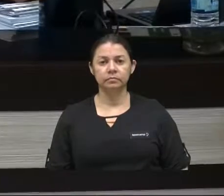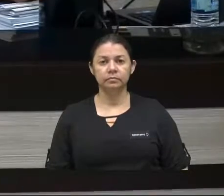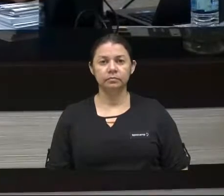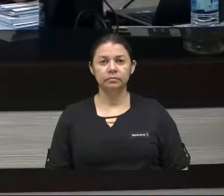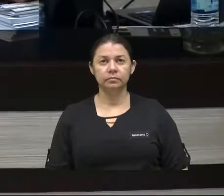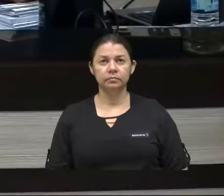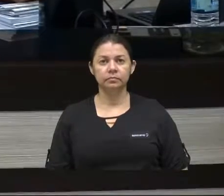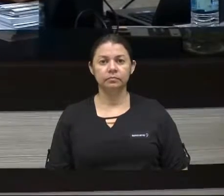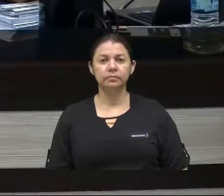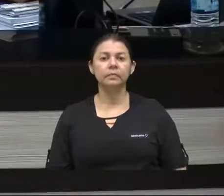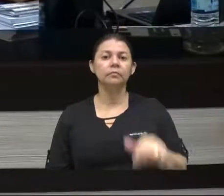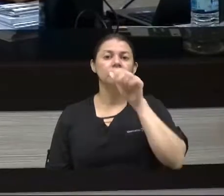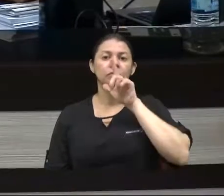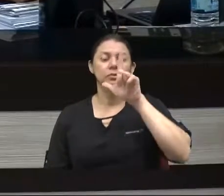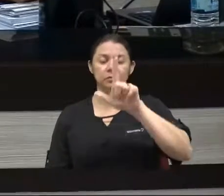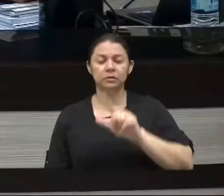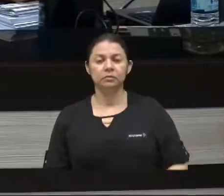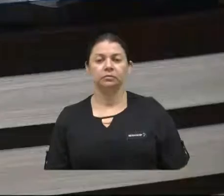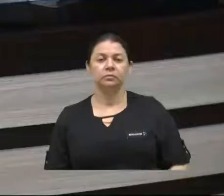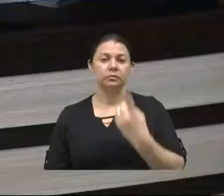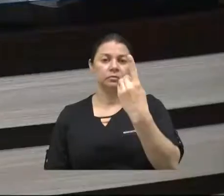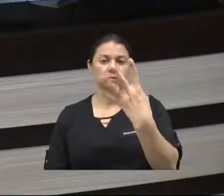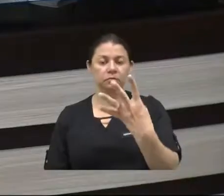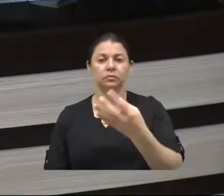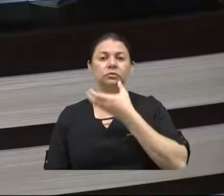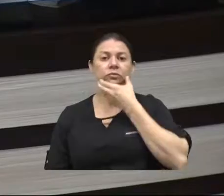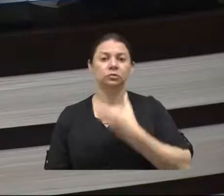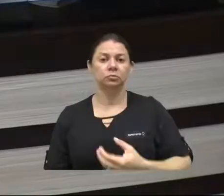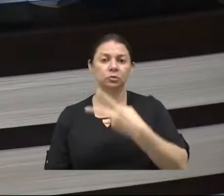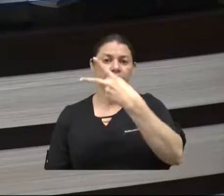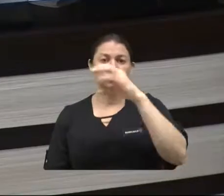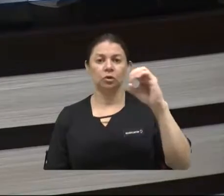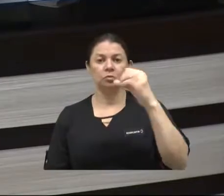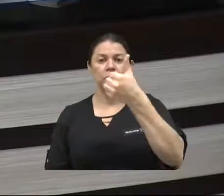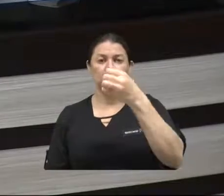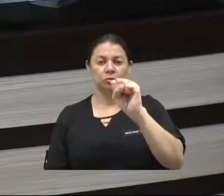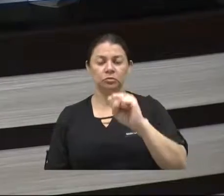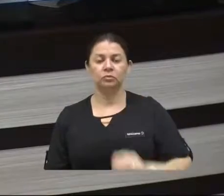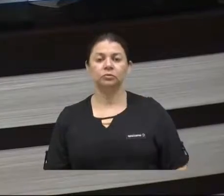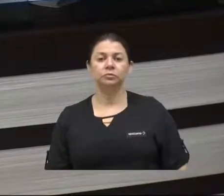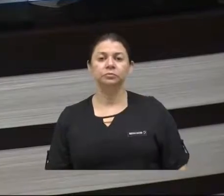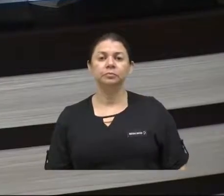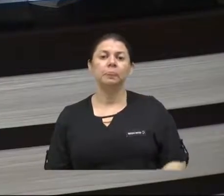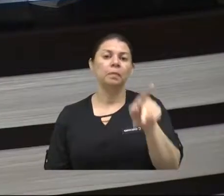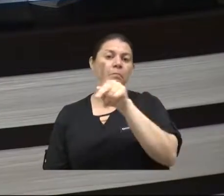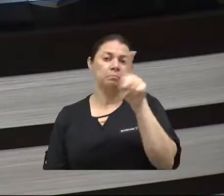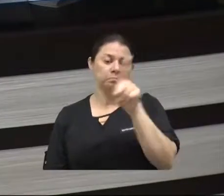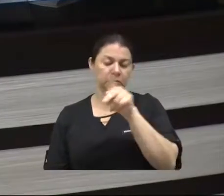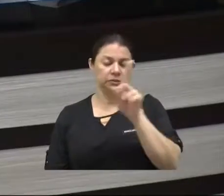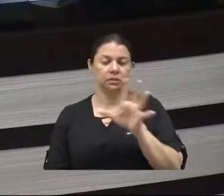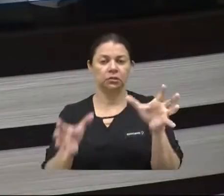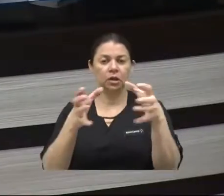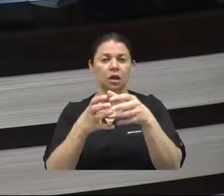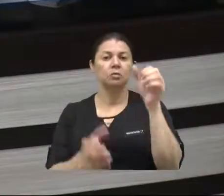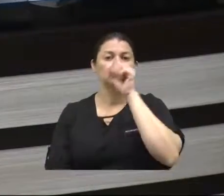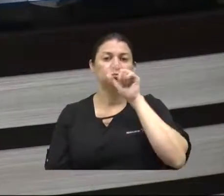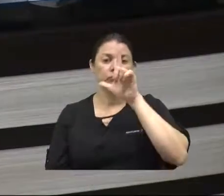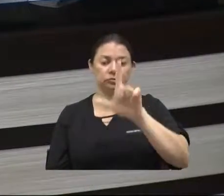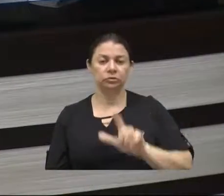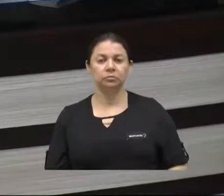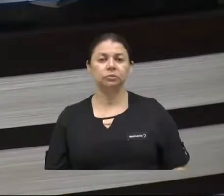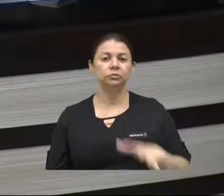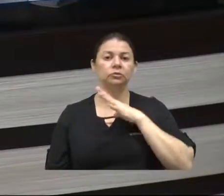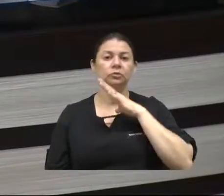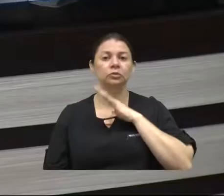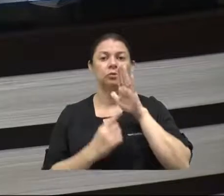Limeira, 14 de dezembro de 2018. Excelentíssimo senhor José Roberto Bernardo, presidente da Câmara Municipal. Assunto encaminha